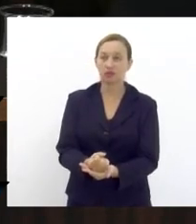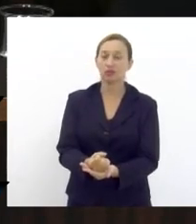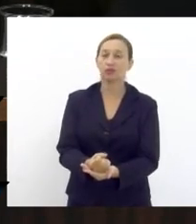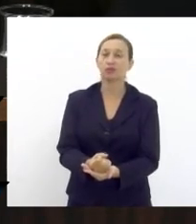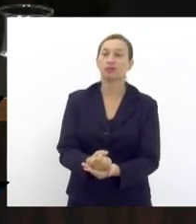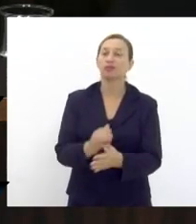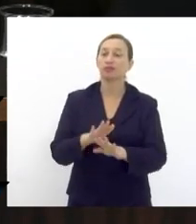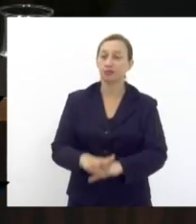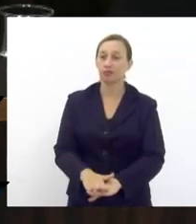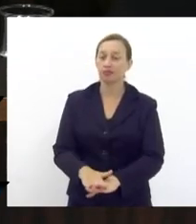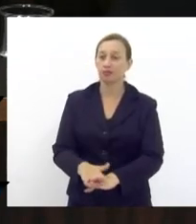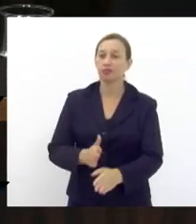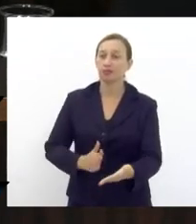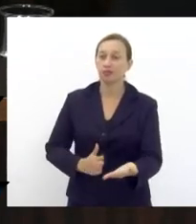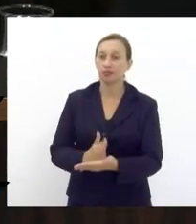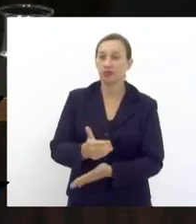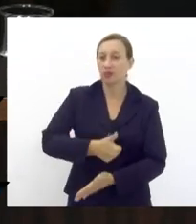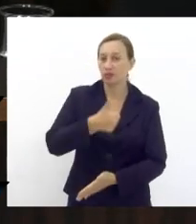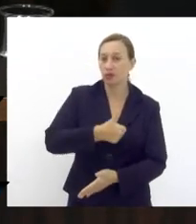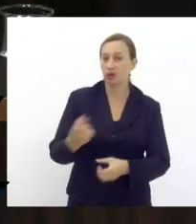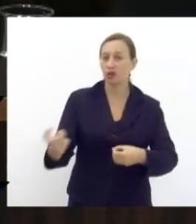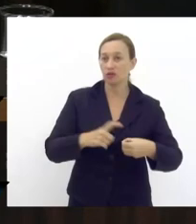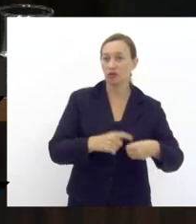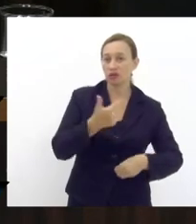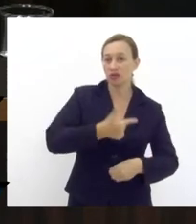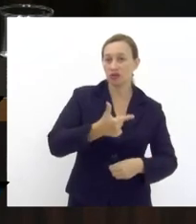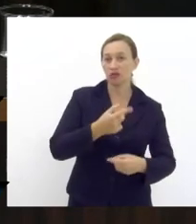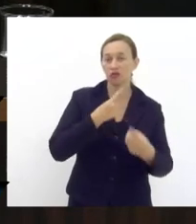estão. Aprovado em primeira.